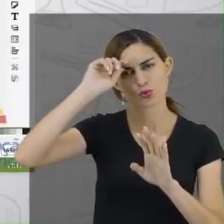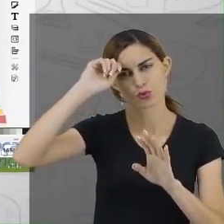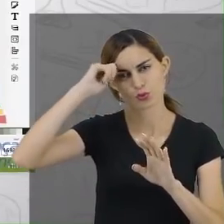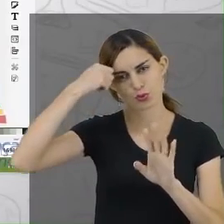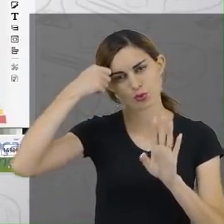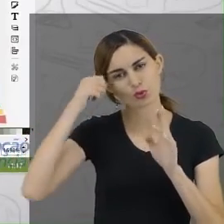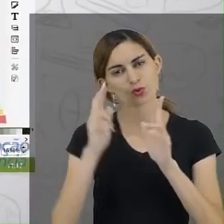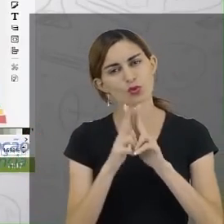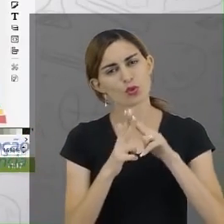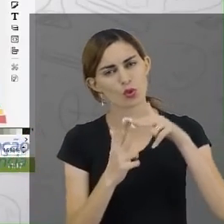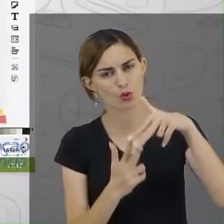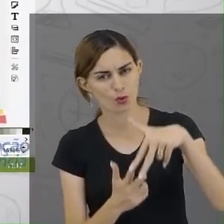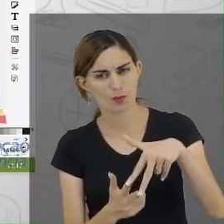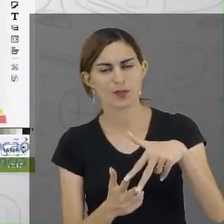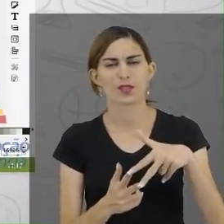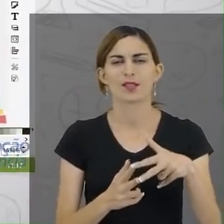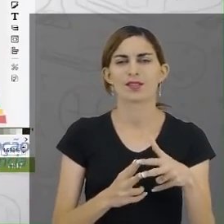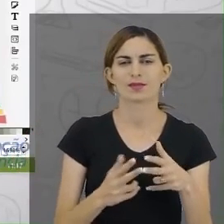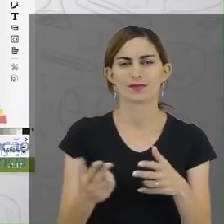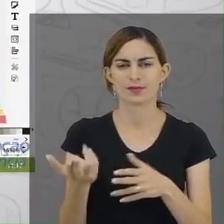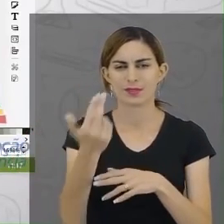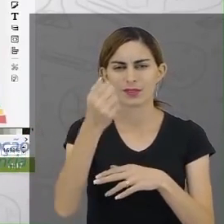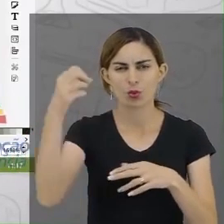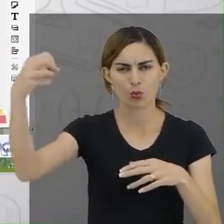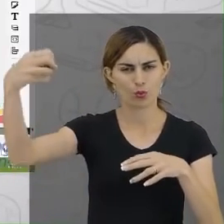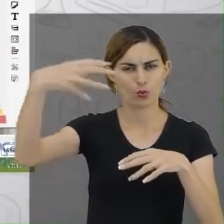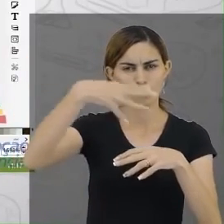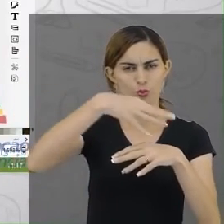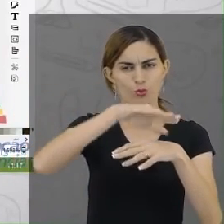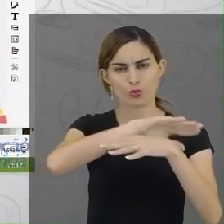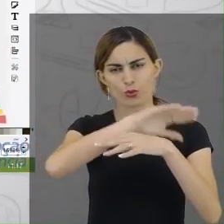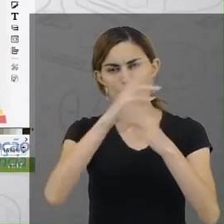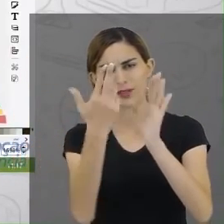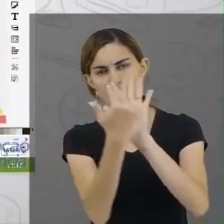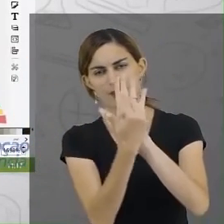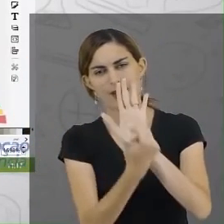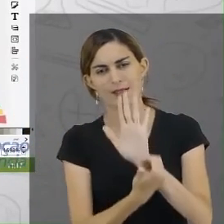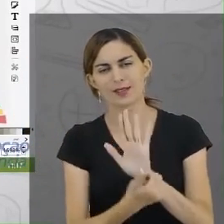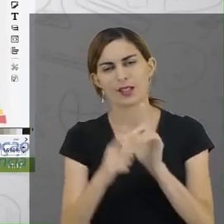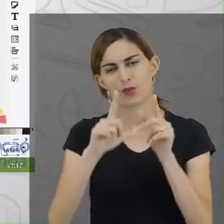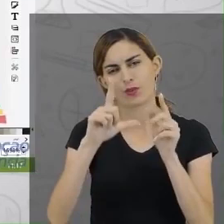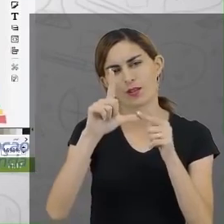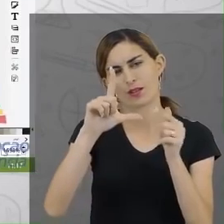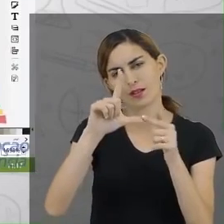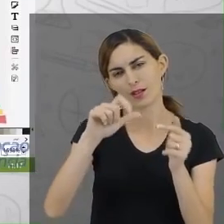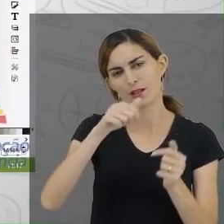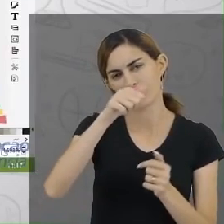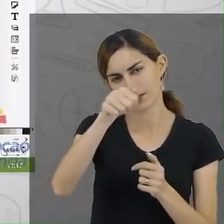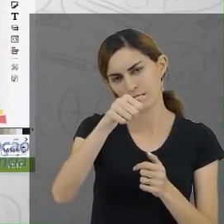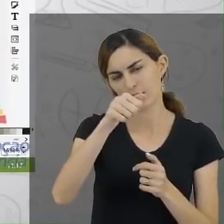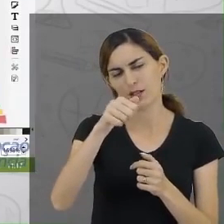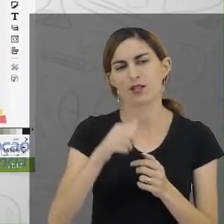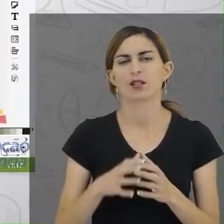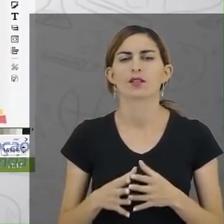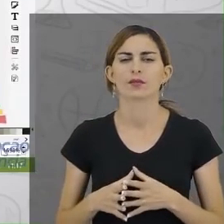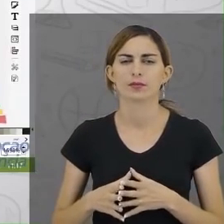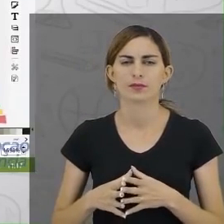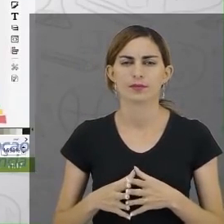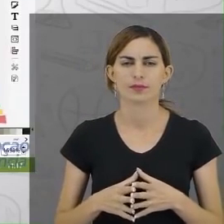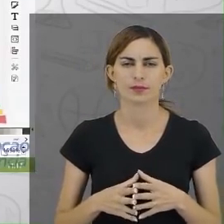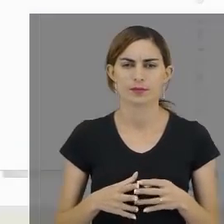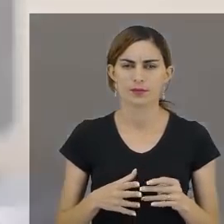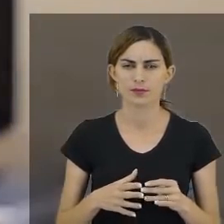e esse reflexo está por cima do desenho que selecionamos. No meu caso eu escolhi colocar uma letra para mostrar a ferramenta de texto.